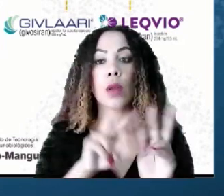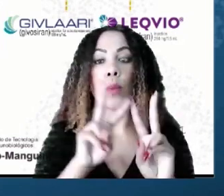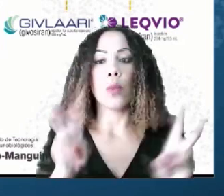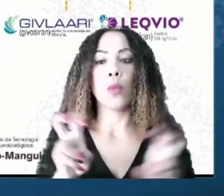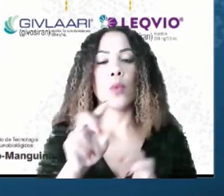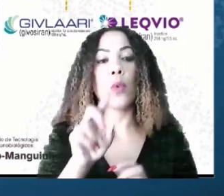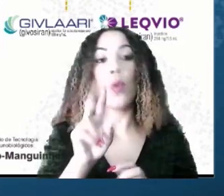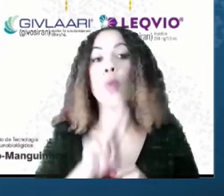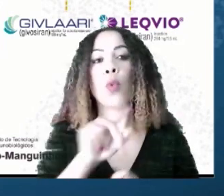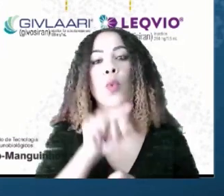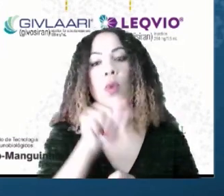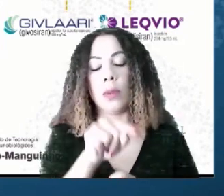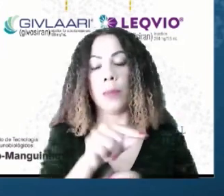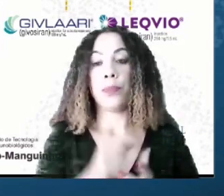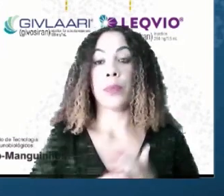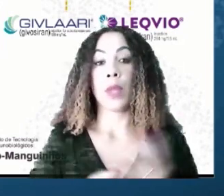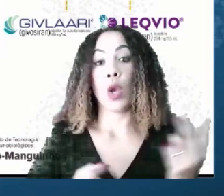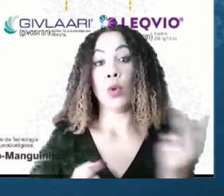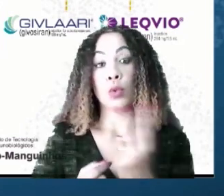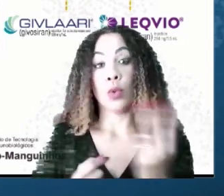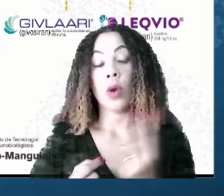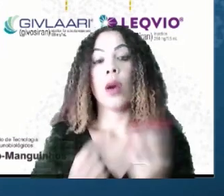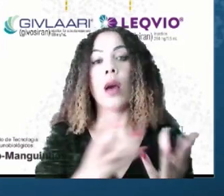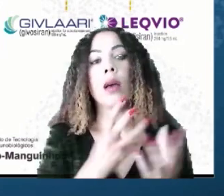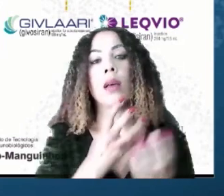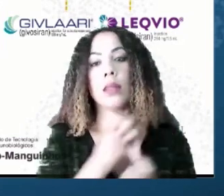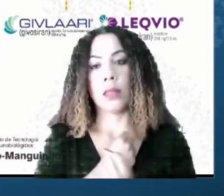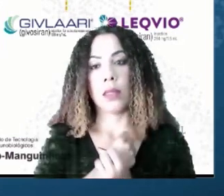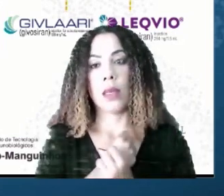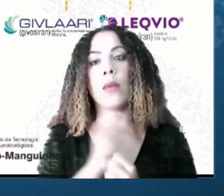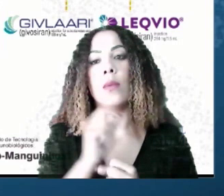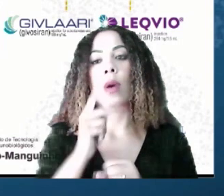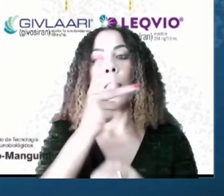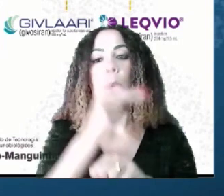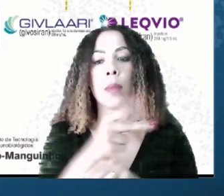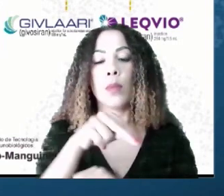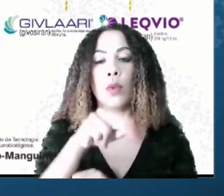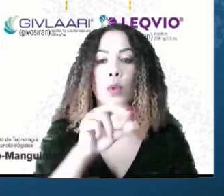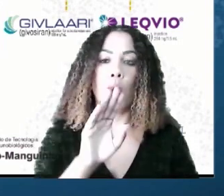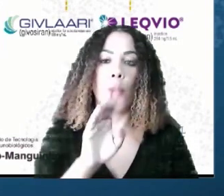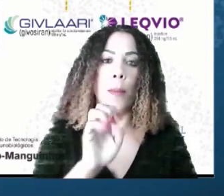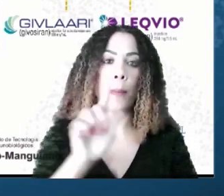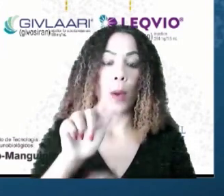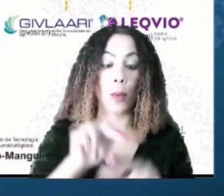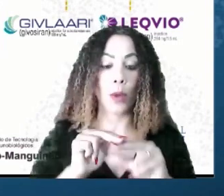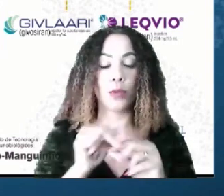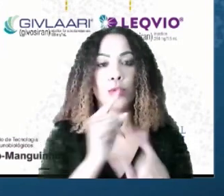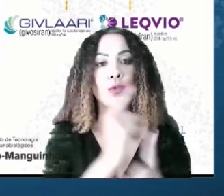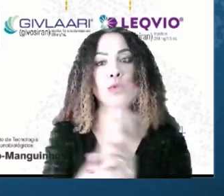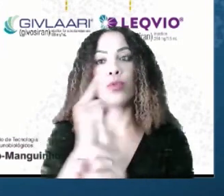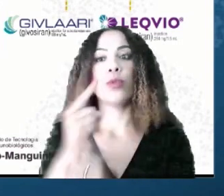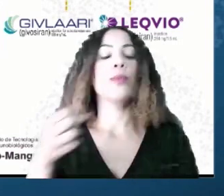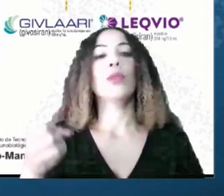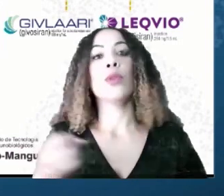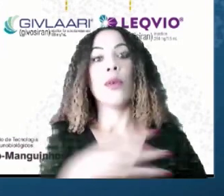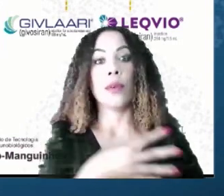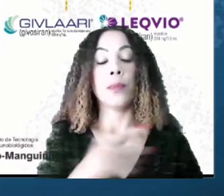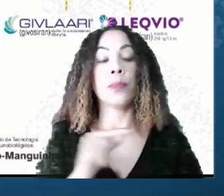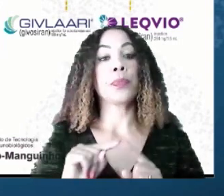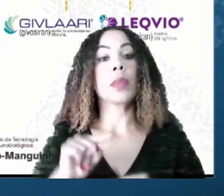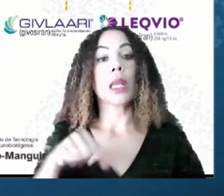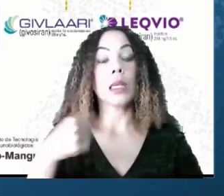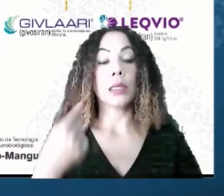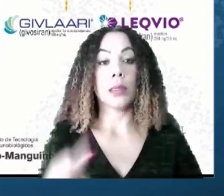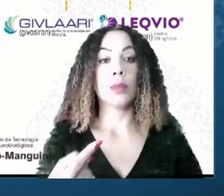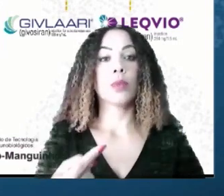interferência, e os dois deles receberam o Prêmio Nobel com essa descoberta inovadora. E depois